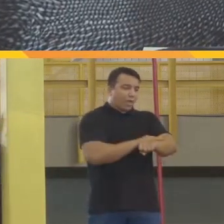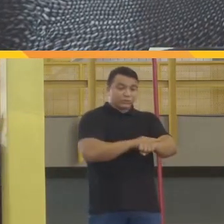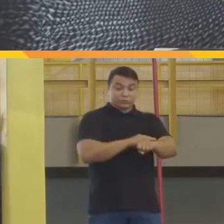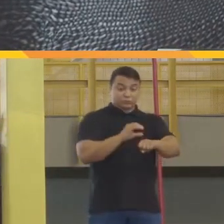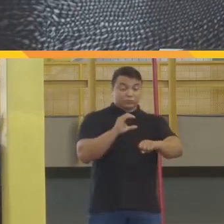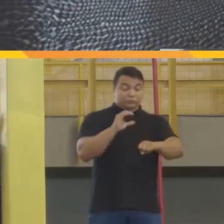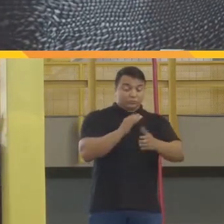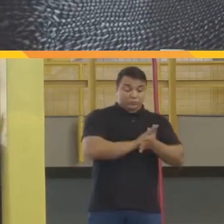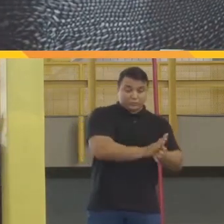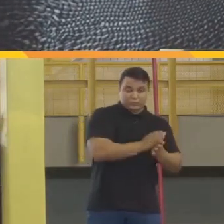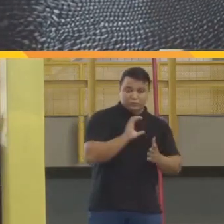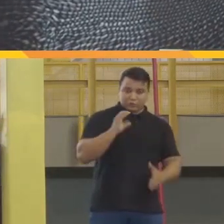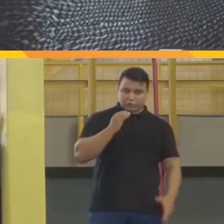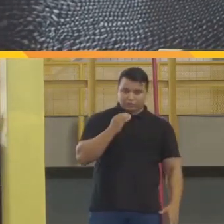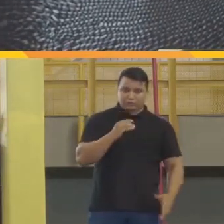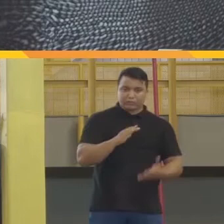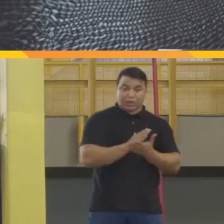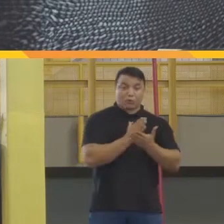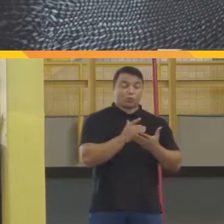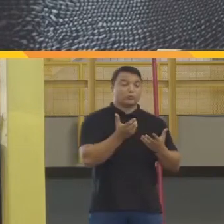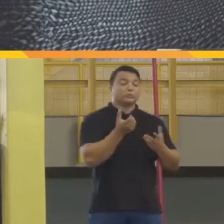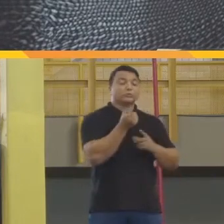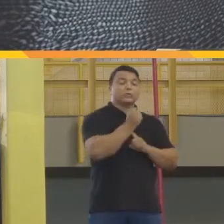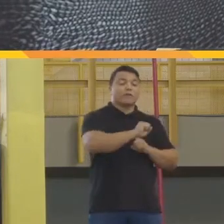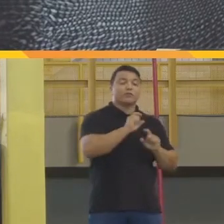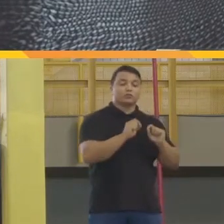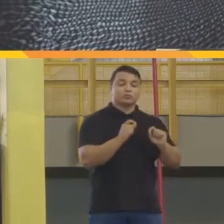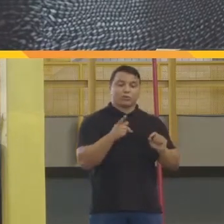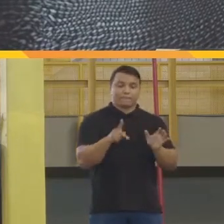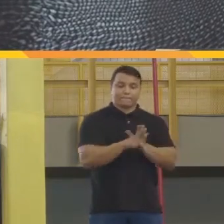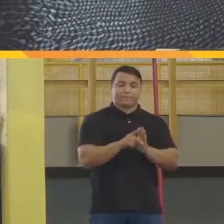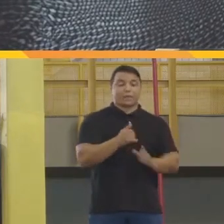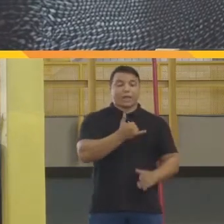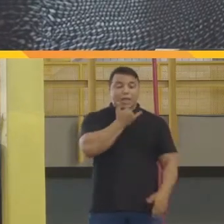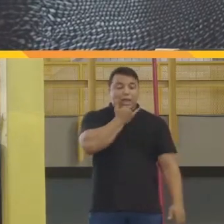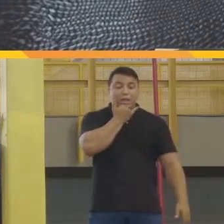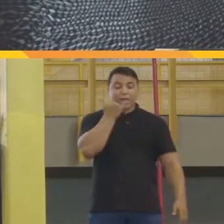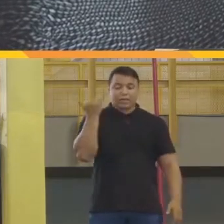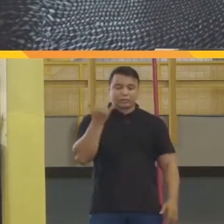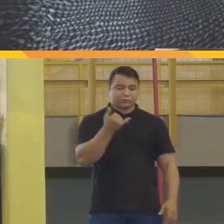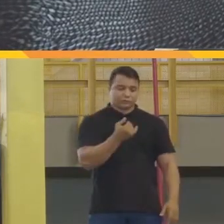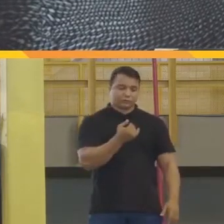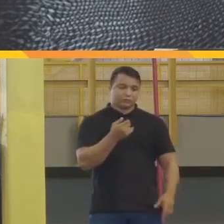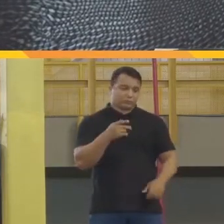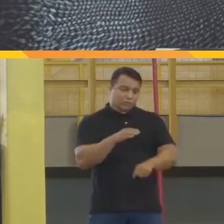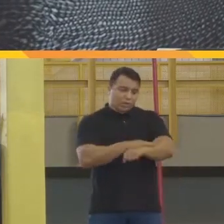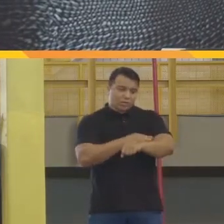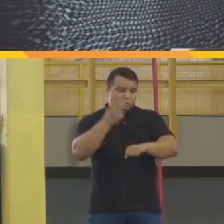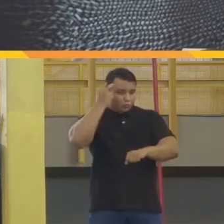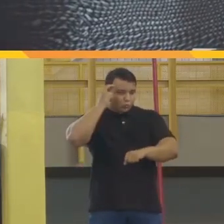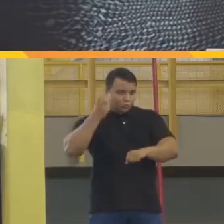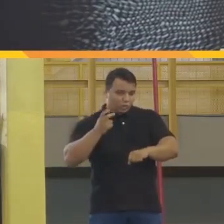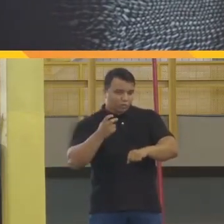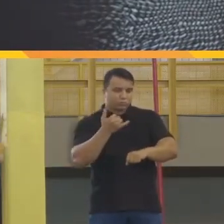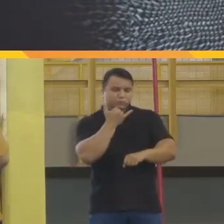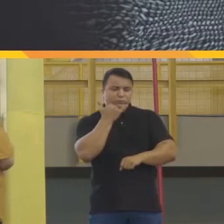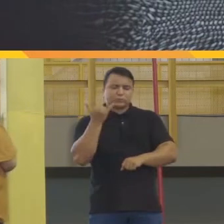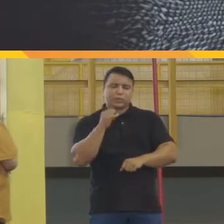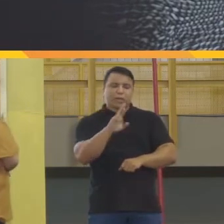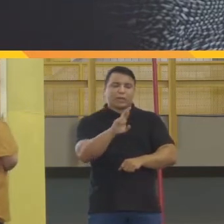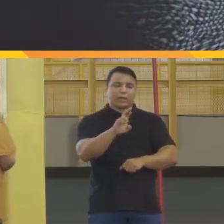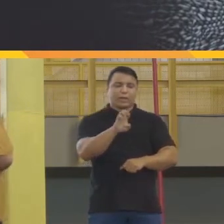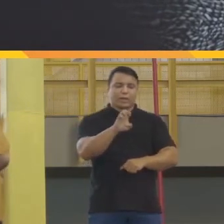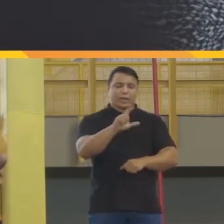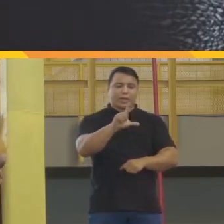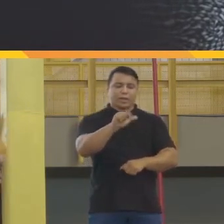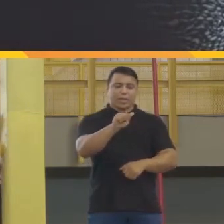científico contra aqueles que eram defensores do chamado relativismo étnico-cultural. Sempre que você